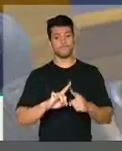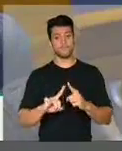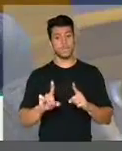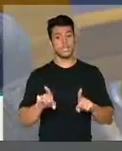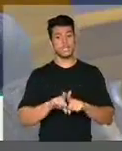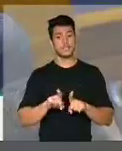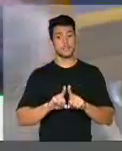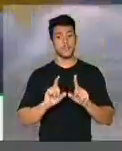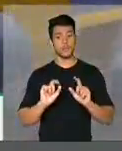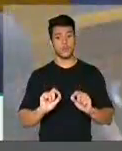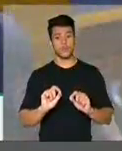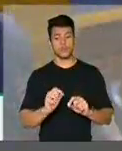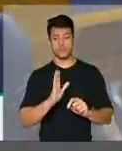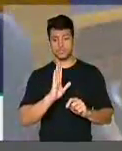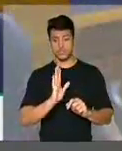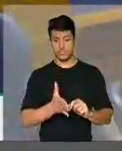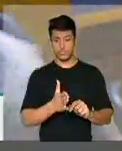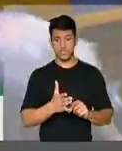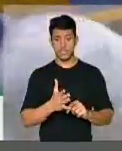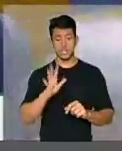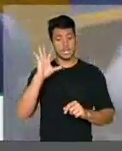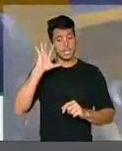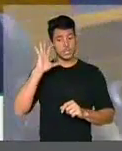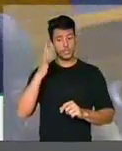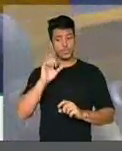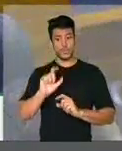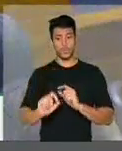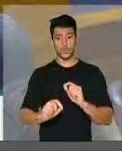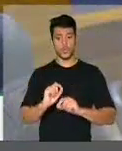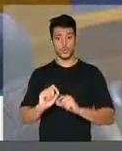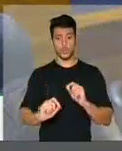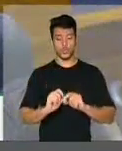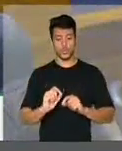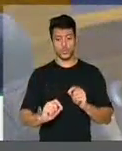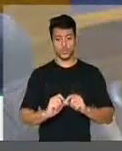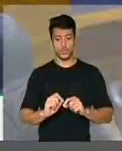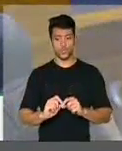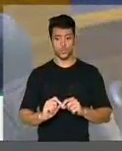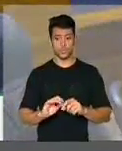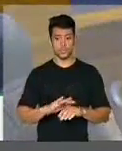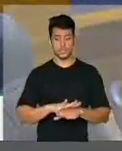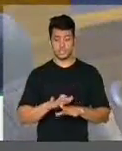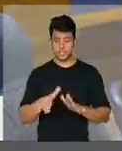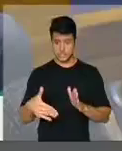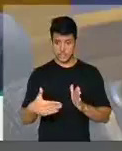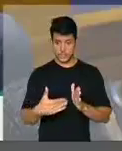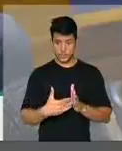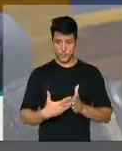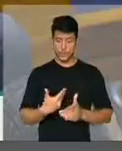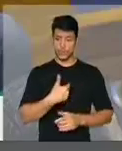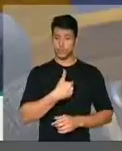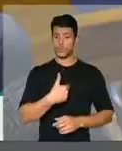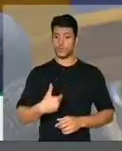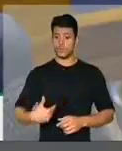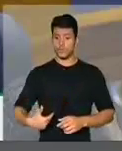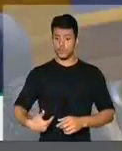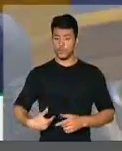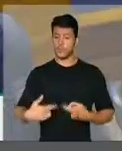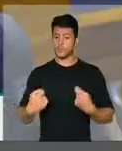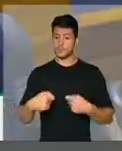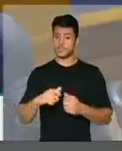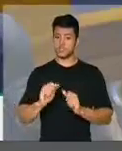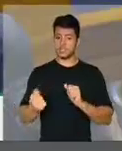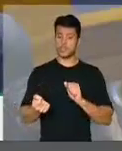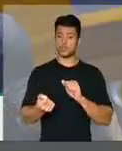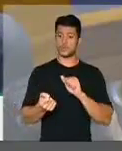mais do que isso, já determinou que todos os órgãos do governo se